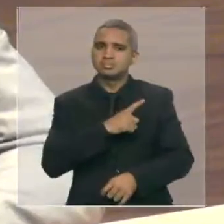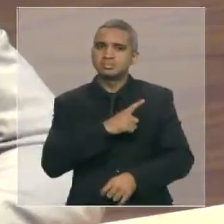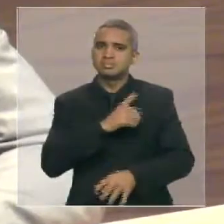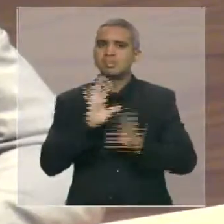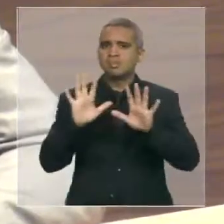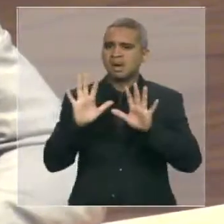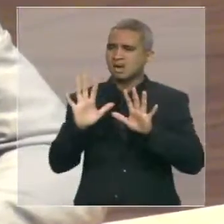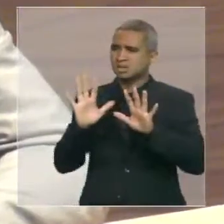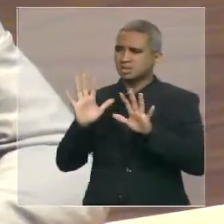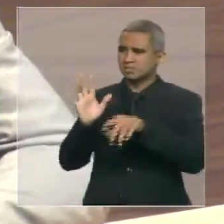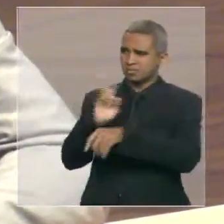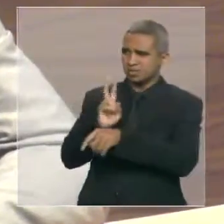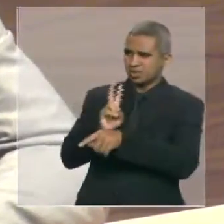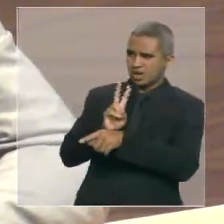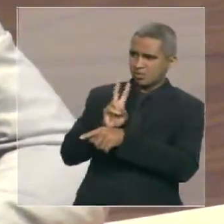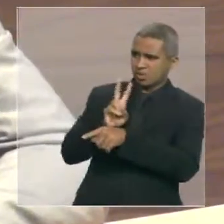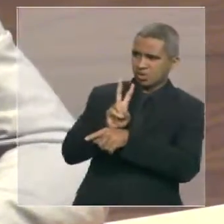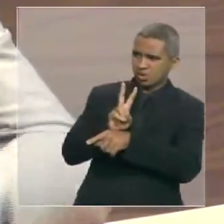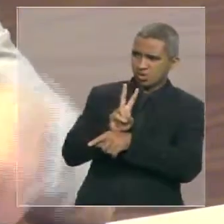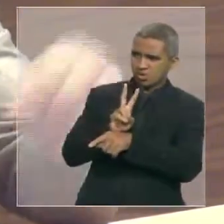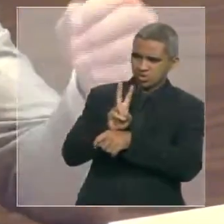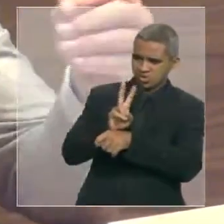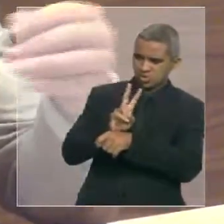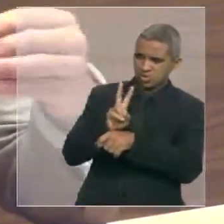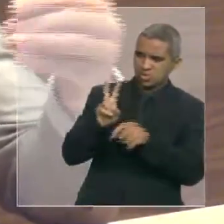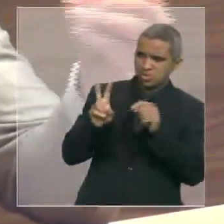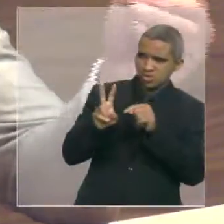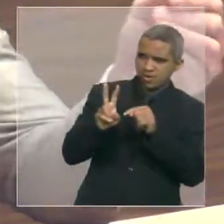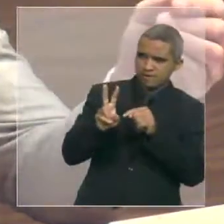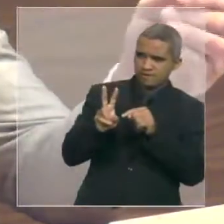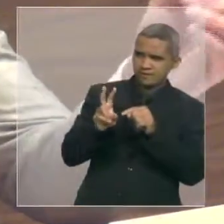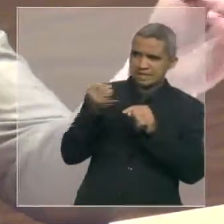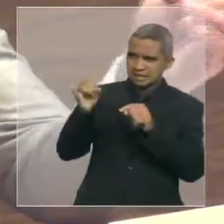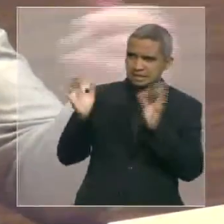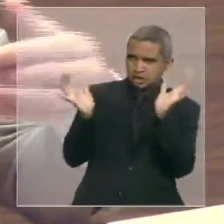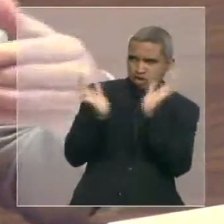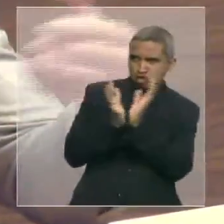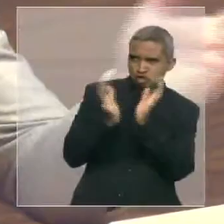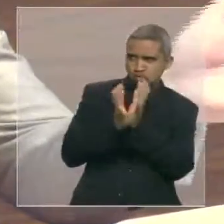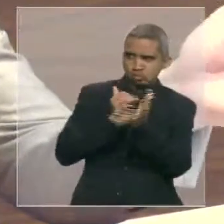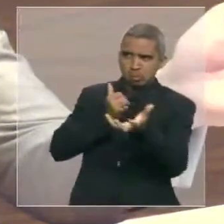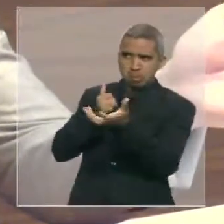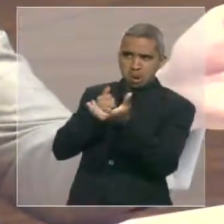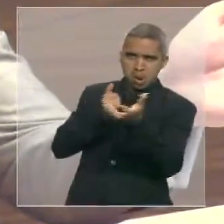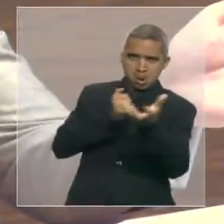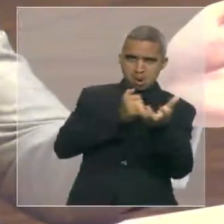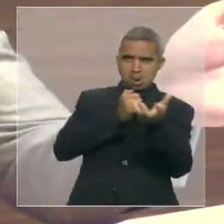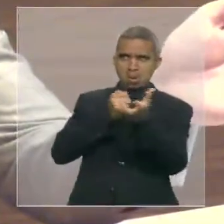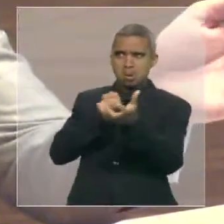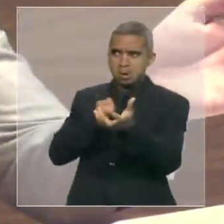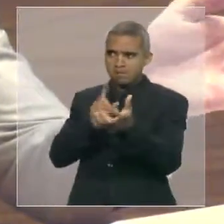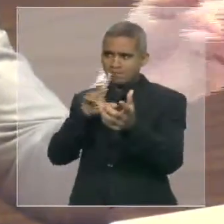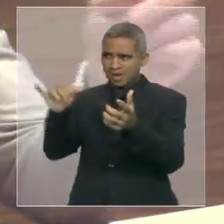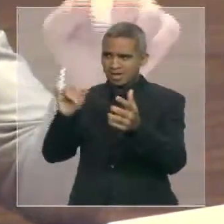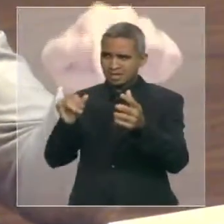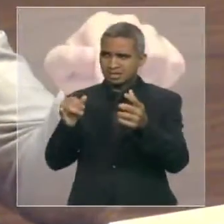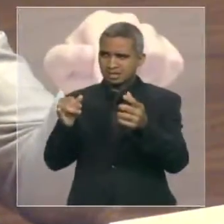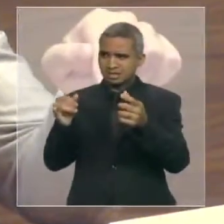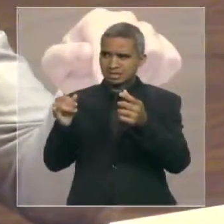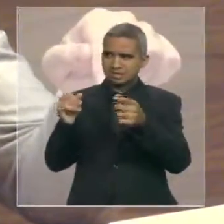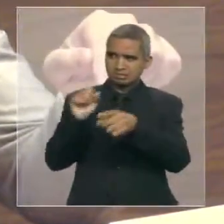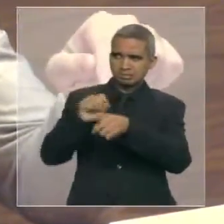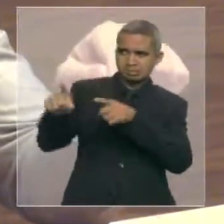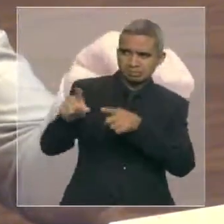o vigilante não impede que um grupo fortemente armado chegue e faça o assalto.